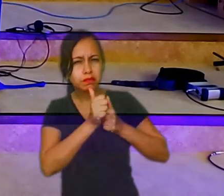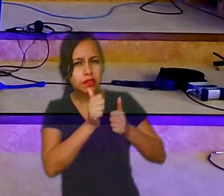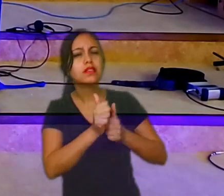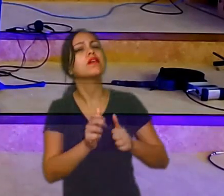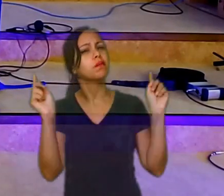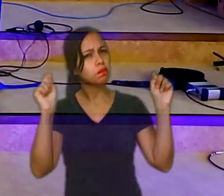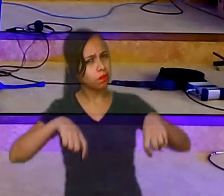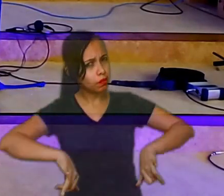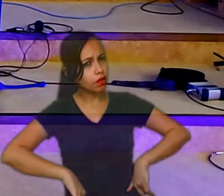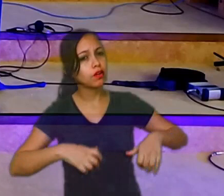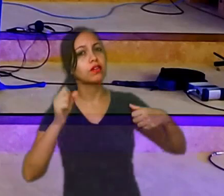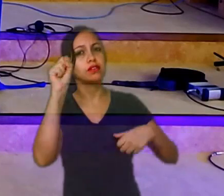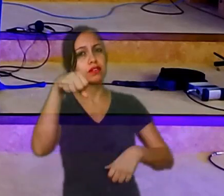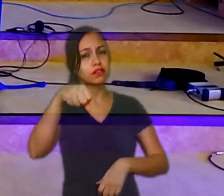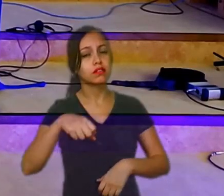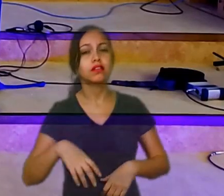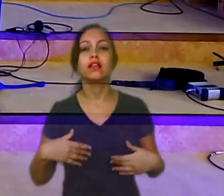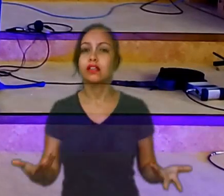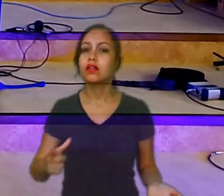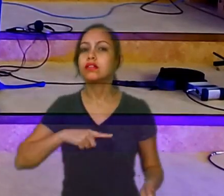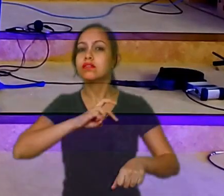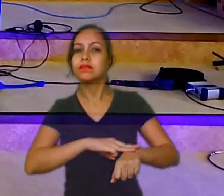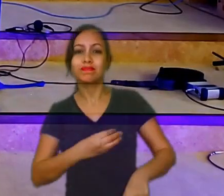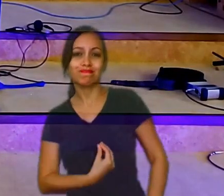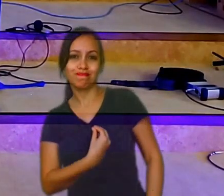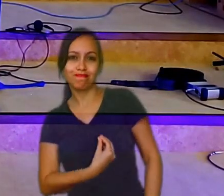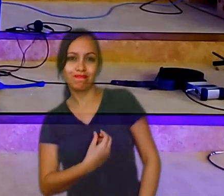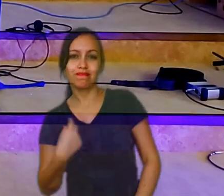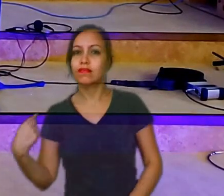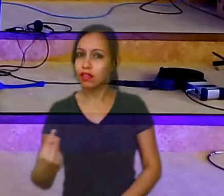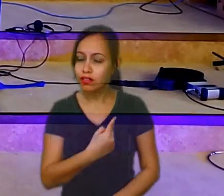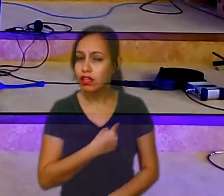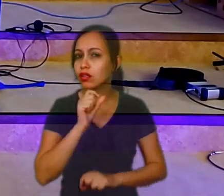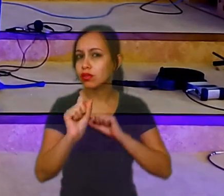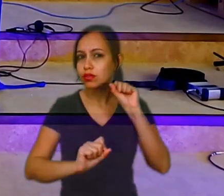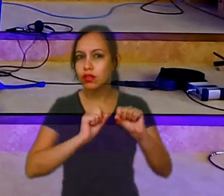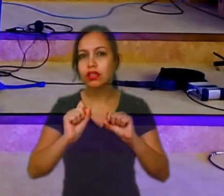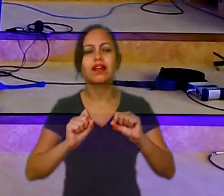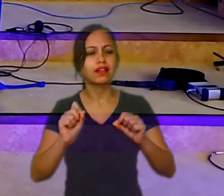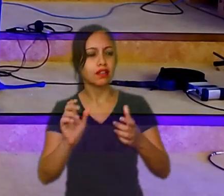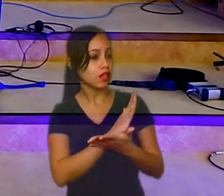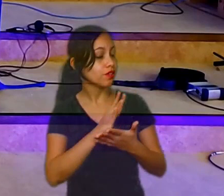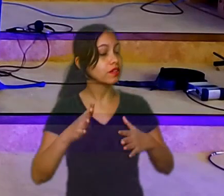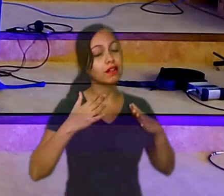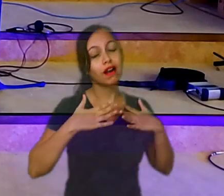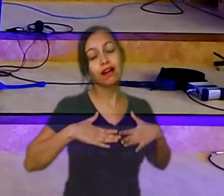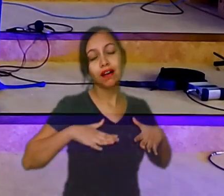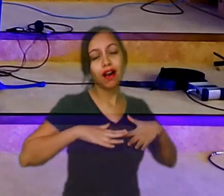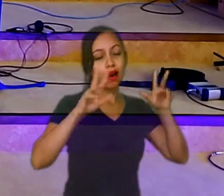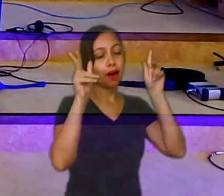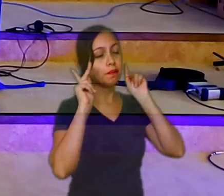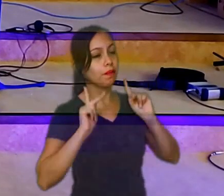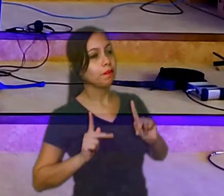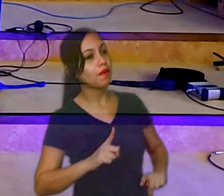e aflições. Tem momento em nossas vidas, queridos, que tudo está muito calmo. Tem dia